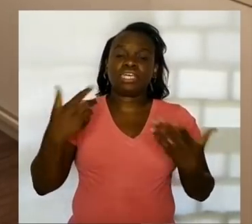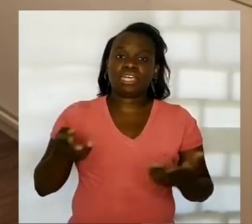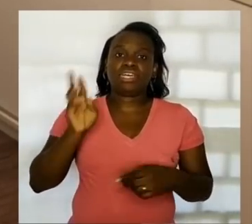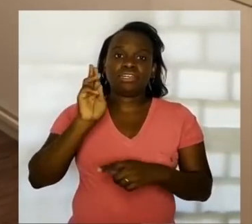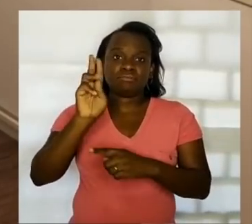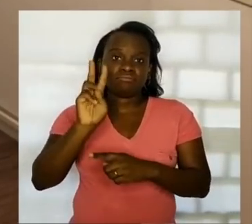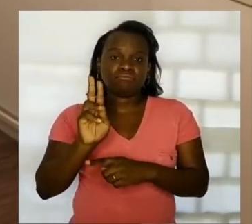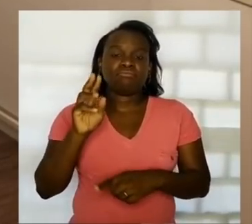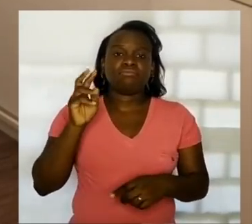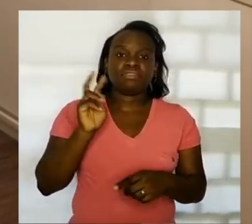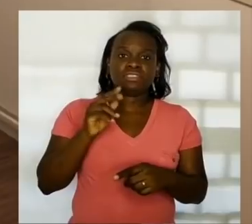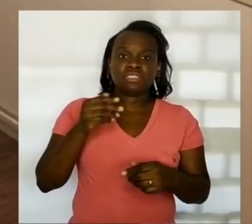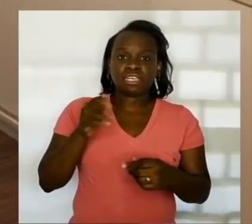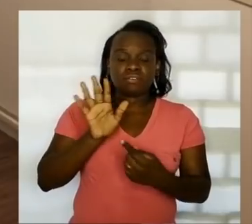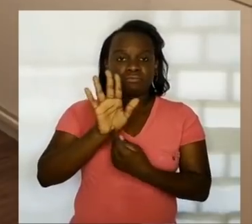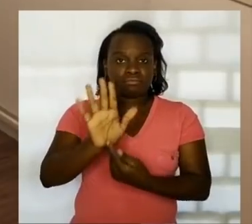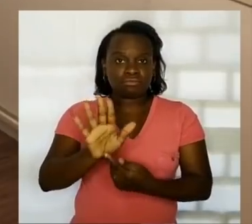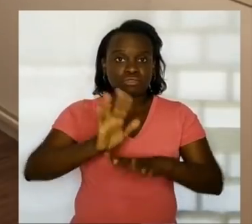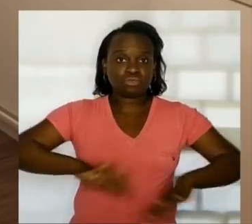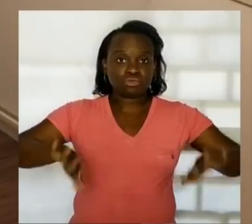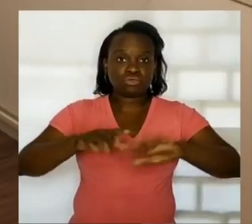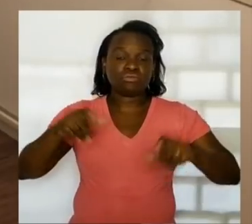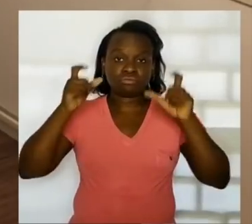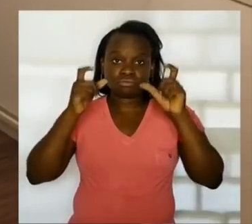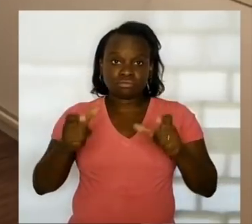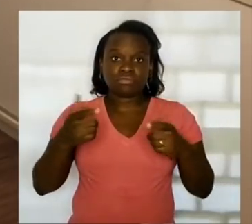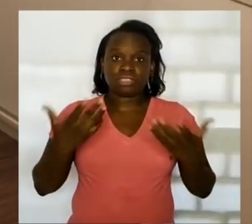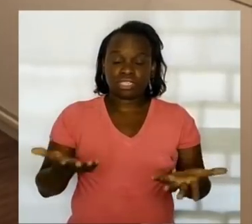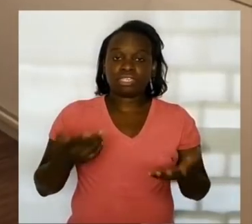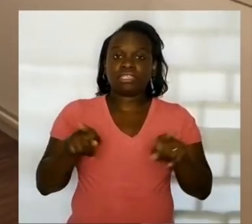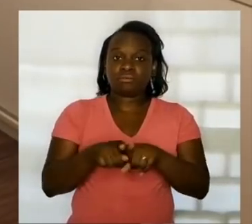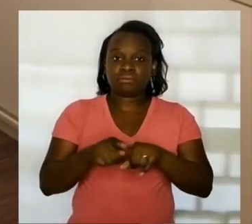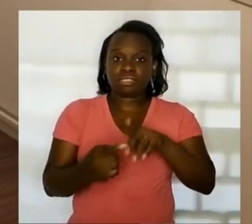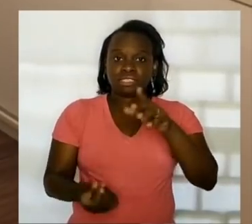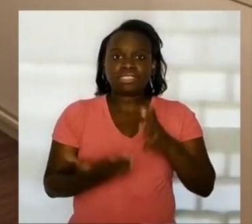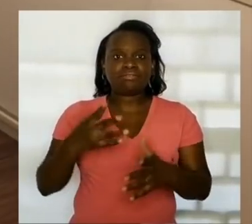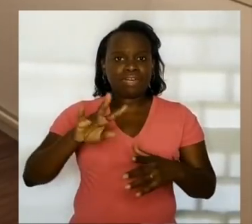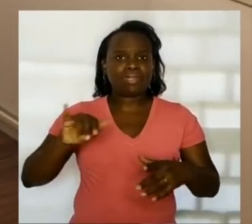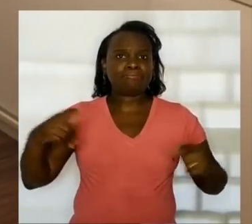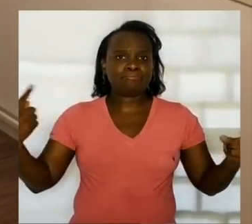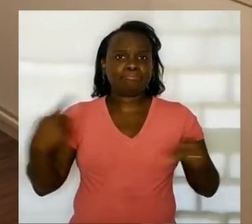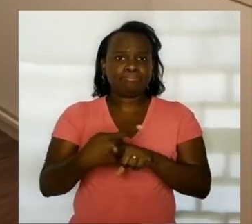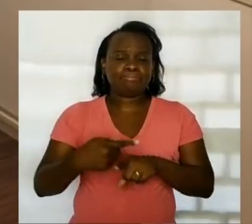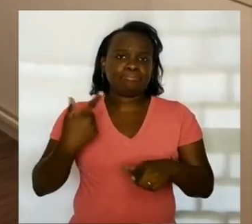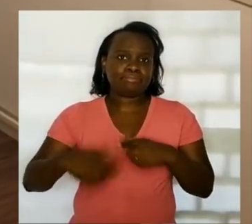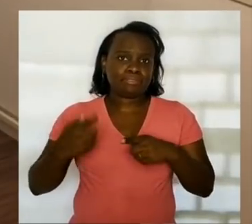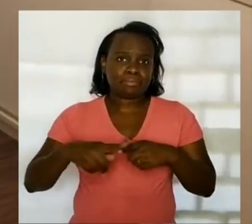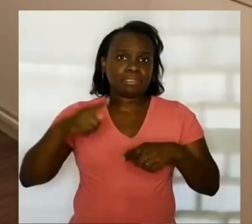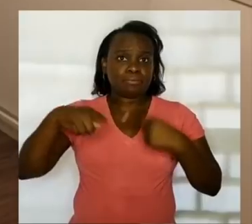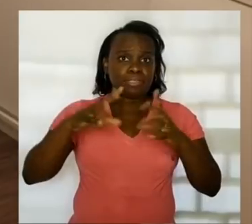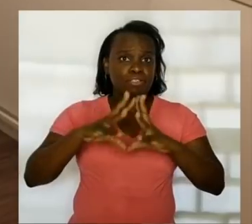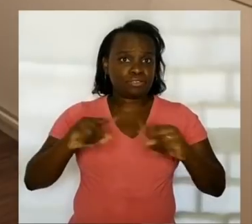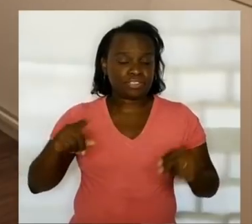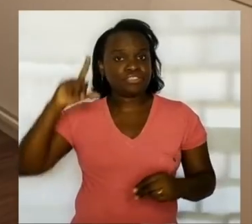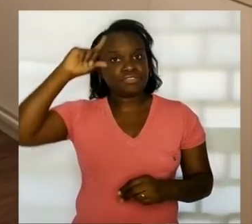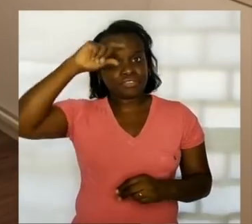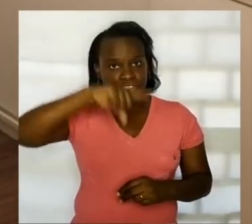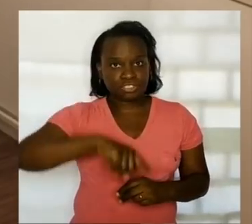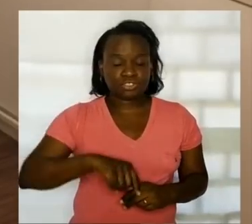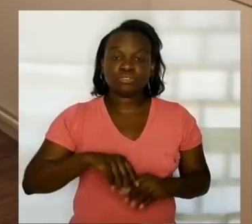está representando e promovendo os interesses da pós-graduação na nossa área. Ia criar um conflito quase impossível para resolver.